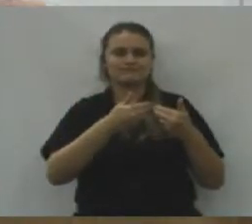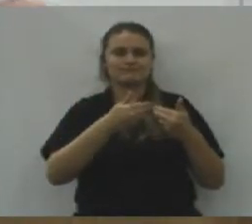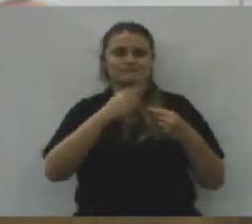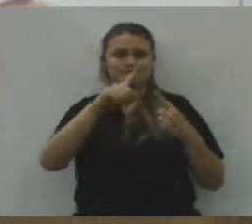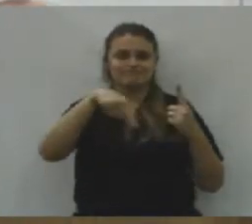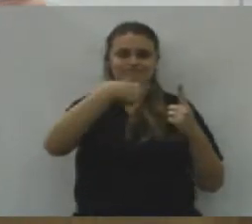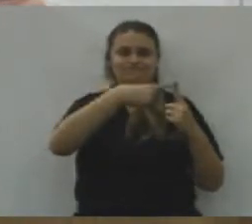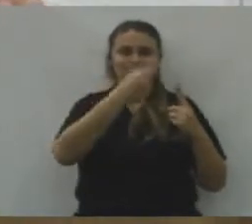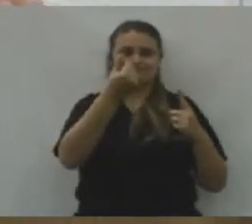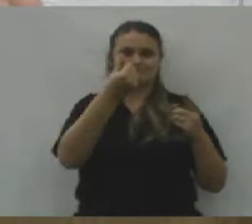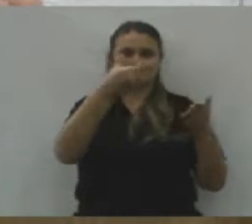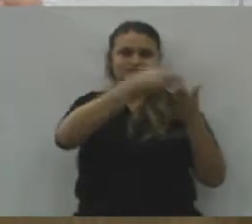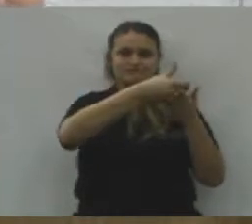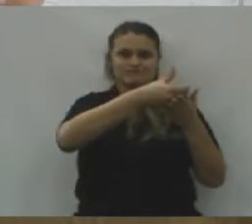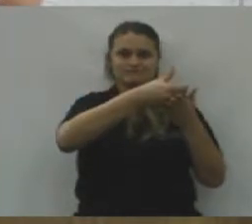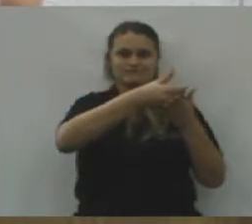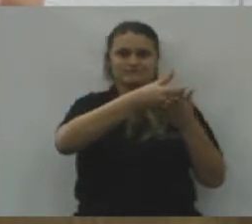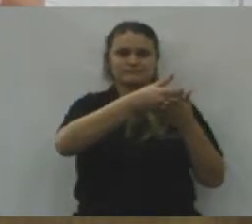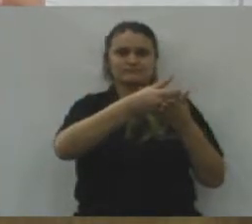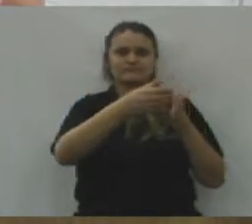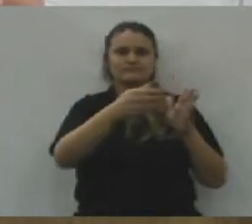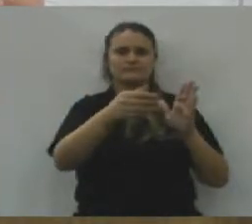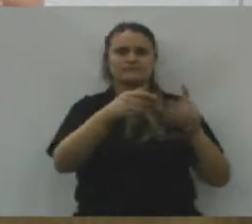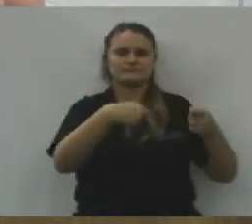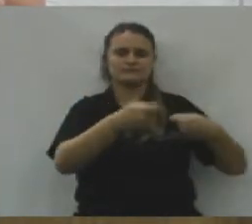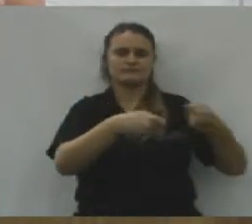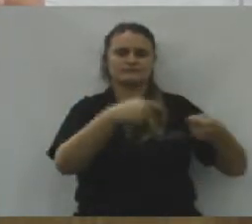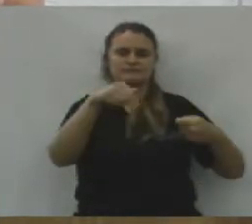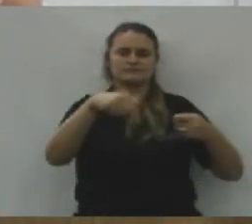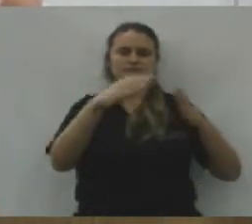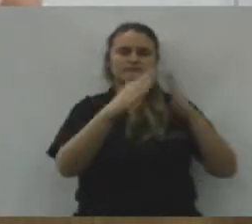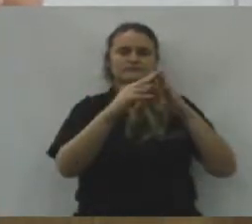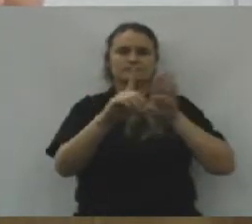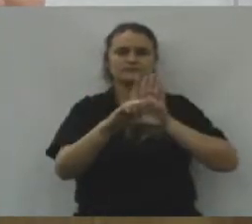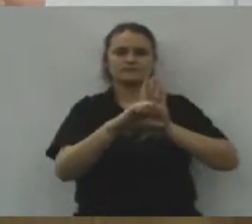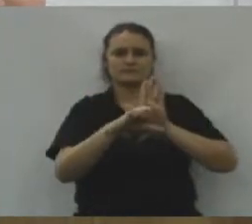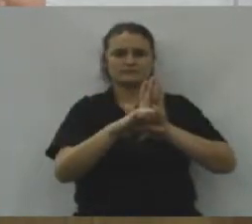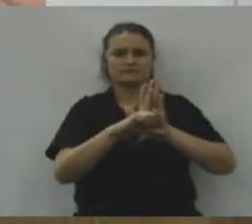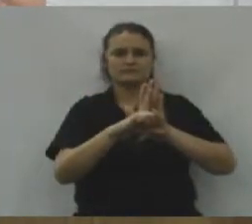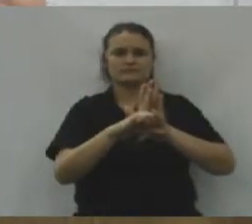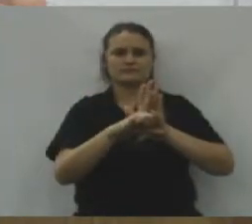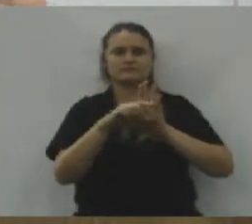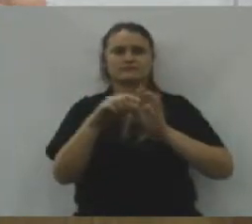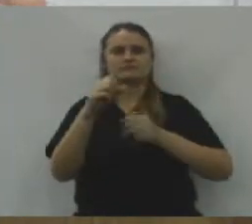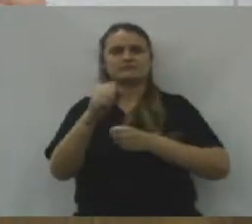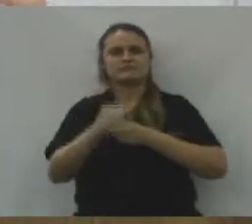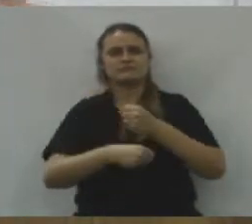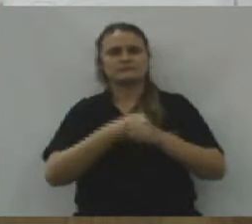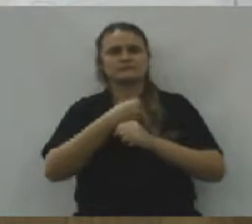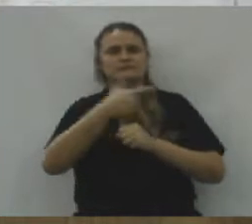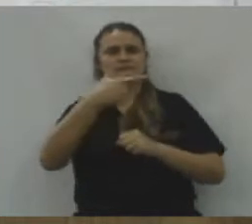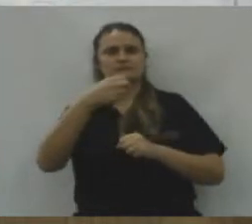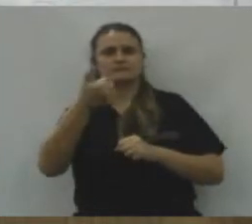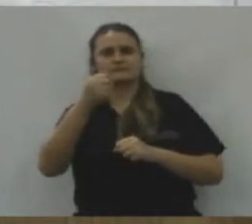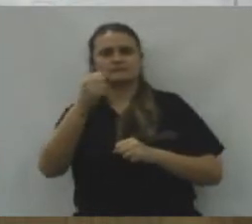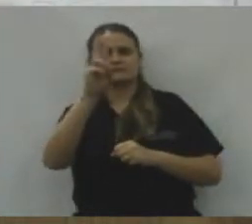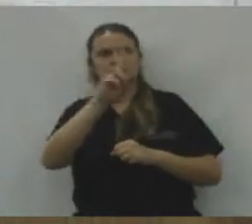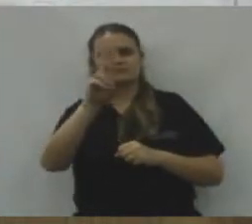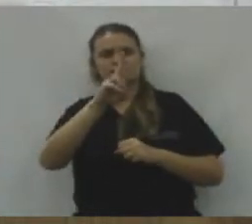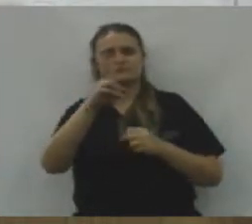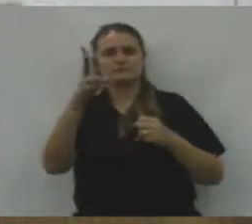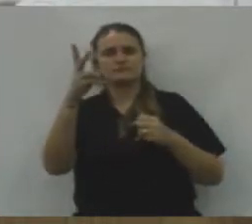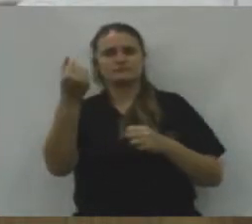crédito adicional especial no orçamento próprio da Câmara Municipal Nova Vitória para o exercício 2018, com recursos